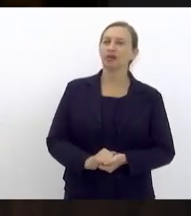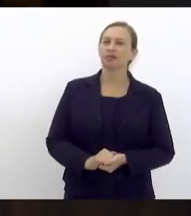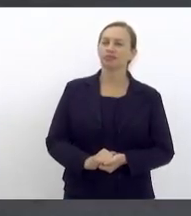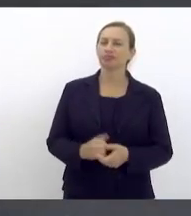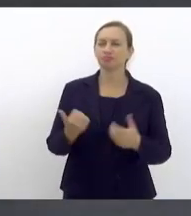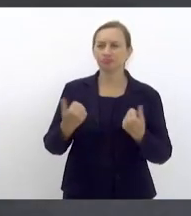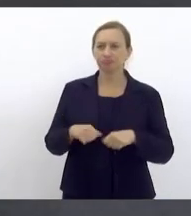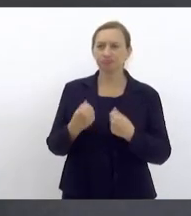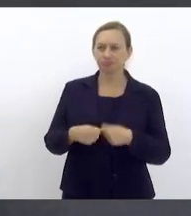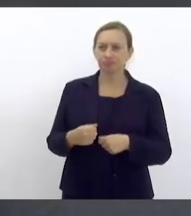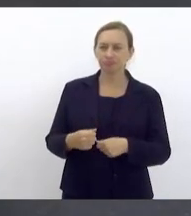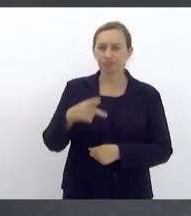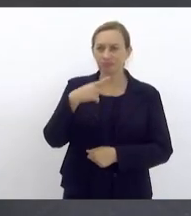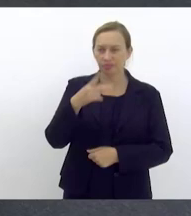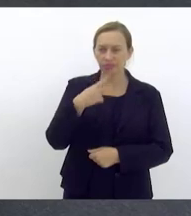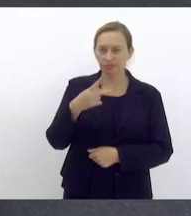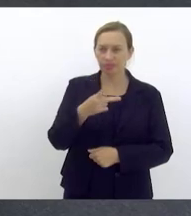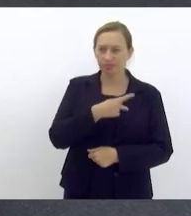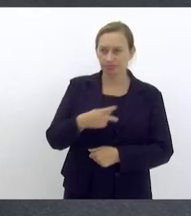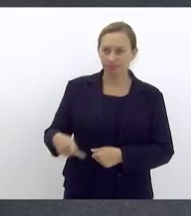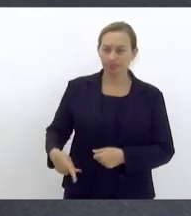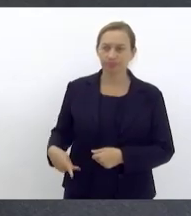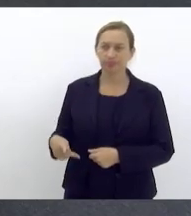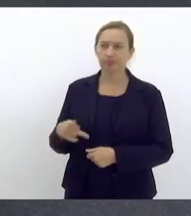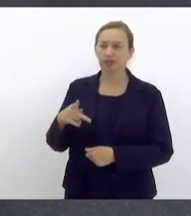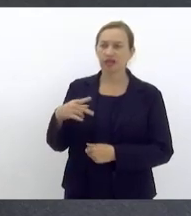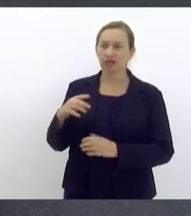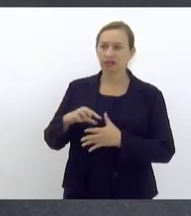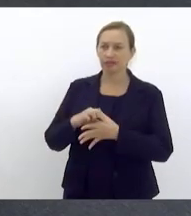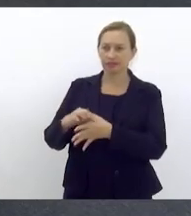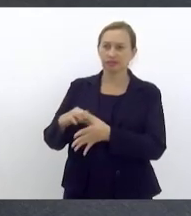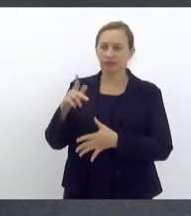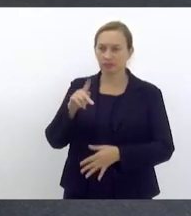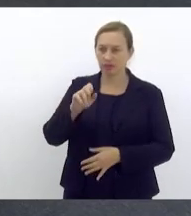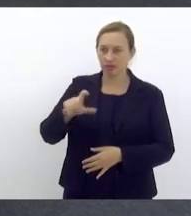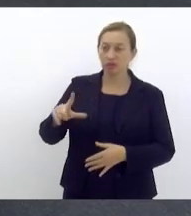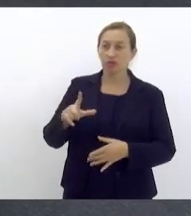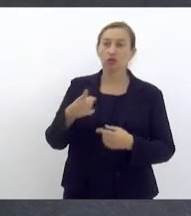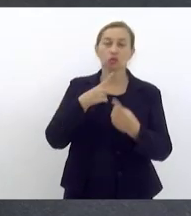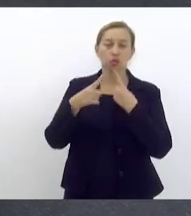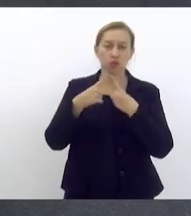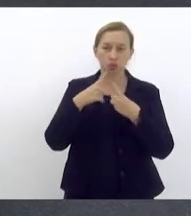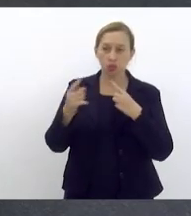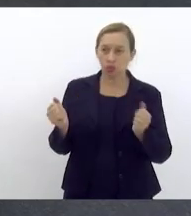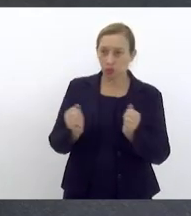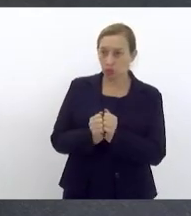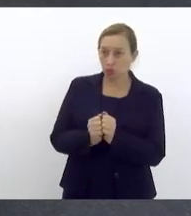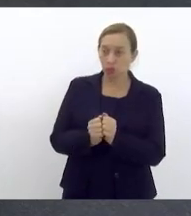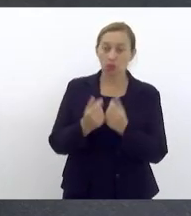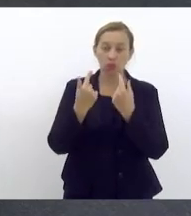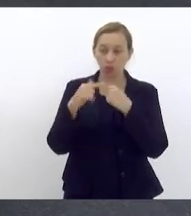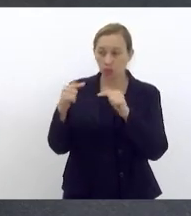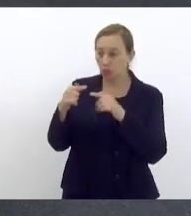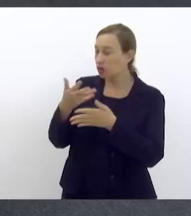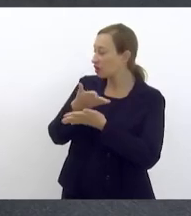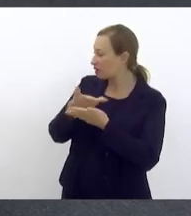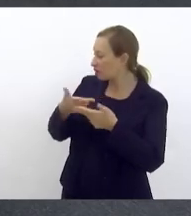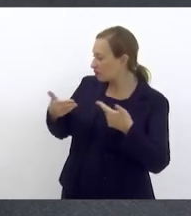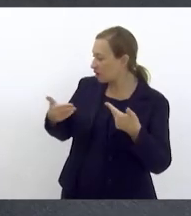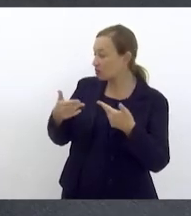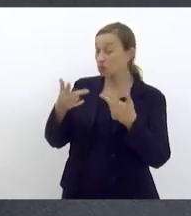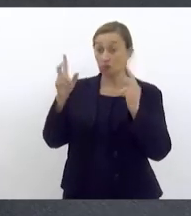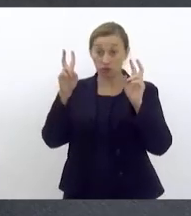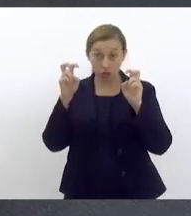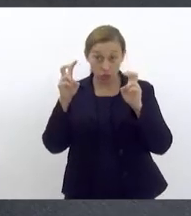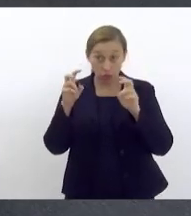precisava muito falar aqui na condição de líder do pessoal pelo seguinte nós participamos dessa discussão nós fomos críticos a vários pontos do projeto